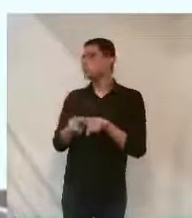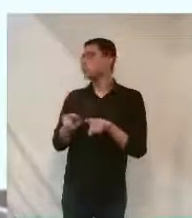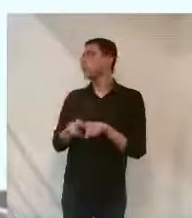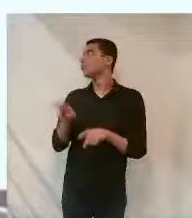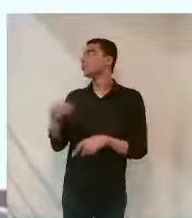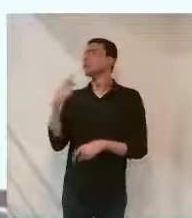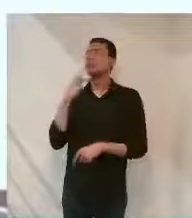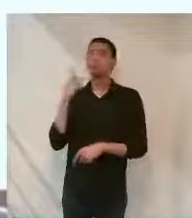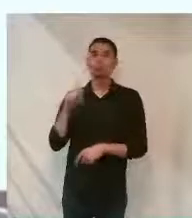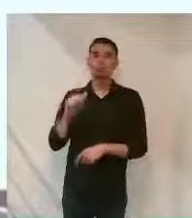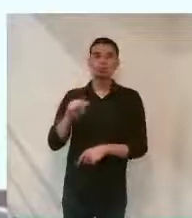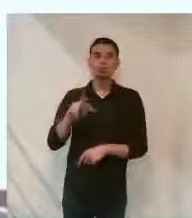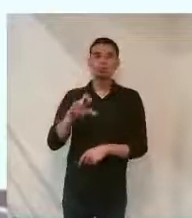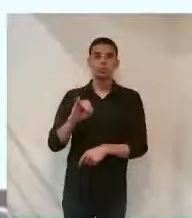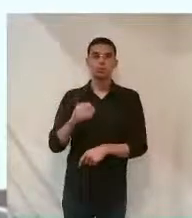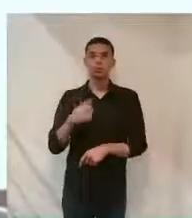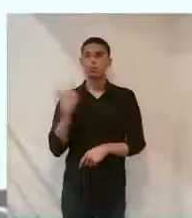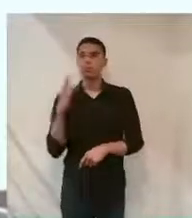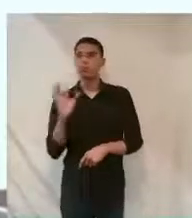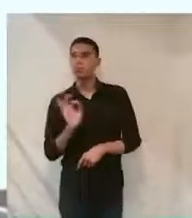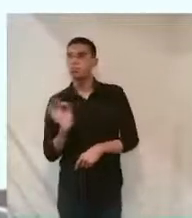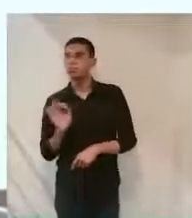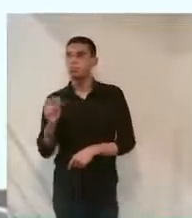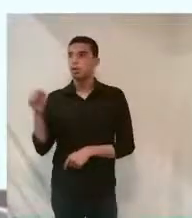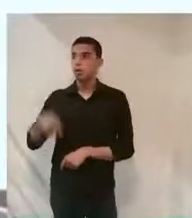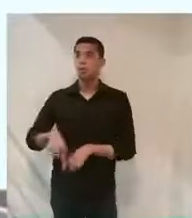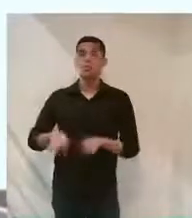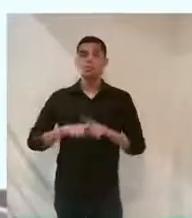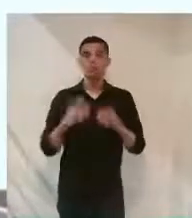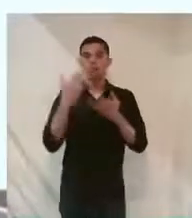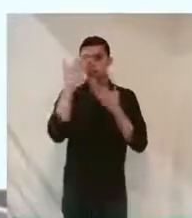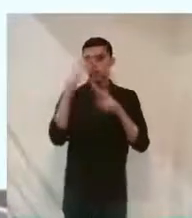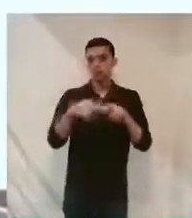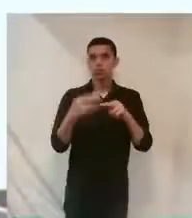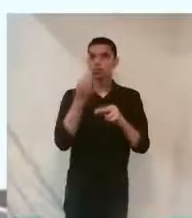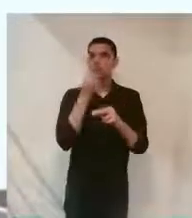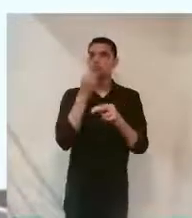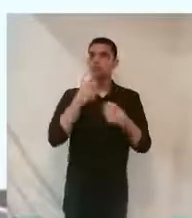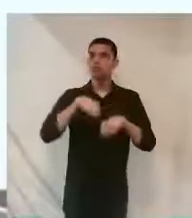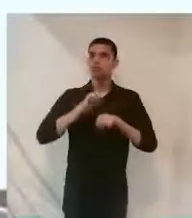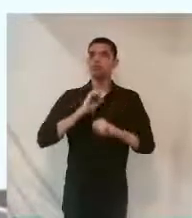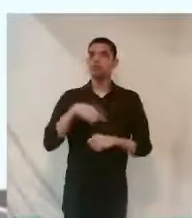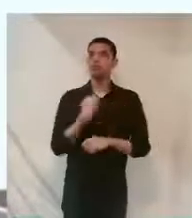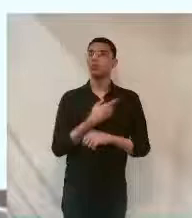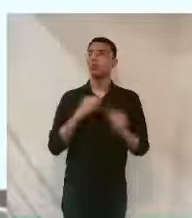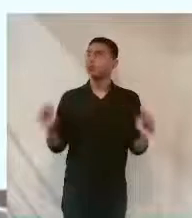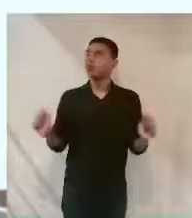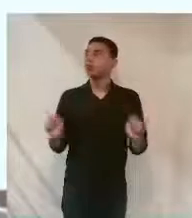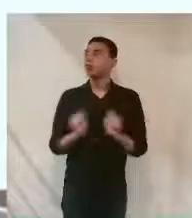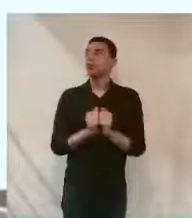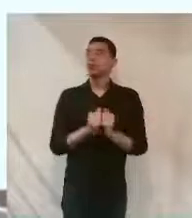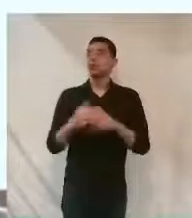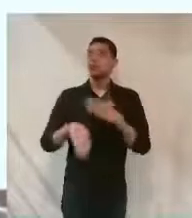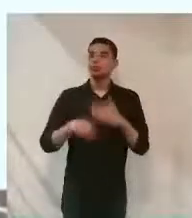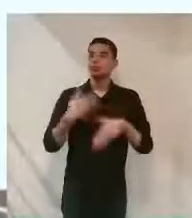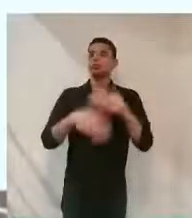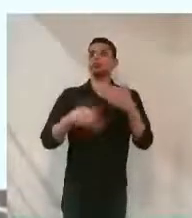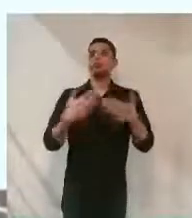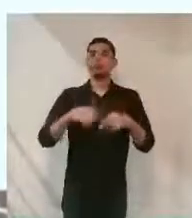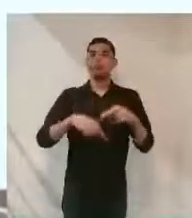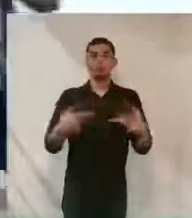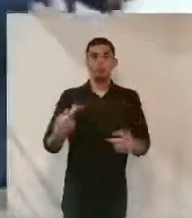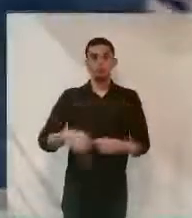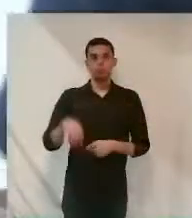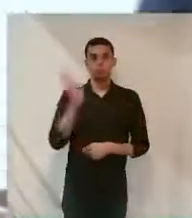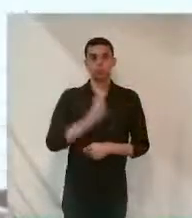que eu não sei se ainda está aqui, por essa oportunidade que vocês têm nos dado de construir junto a logística reversa de embalagens do Brasil.